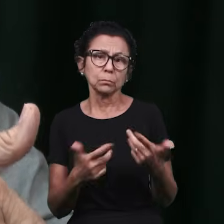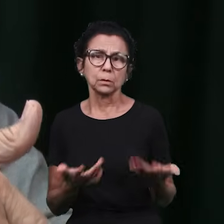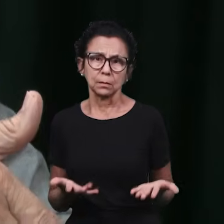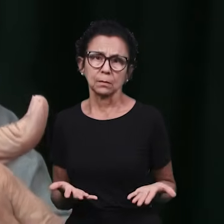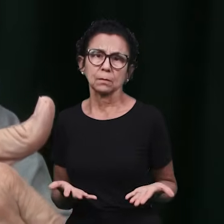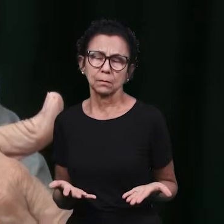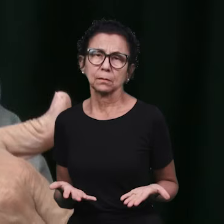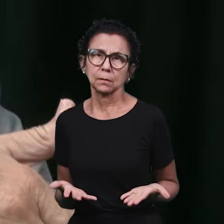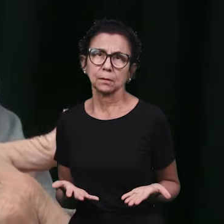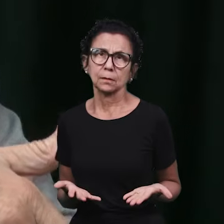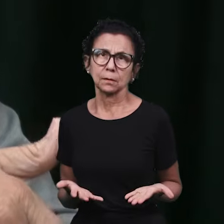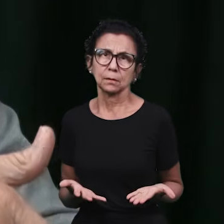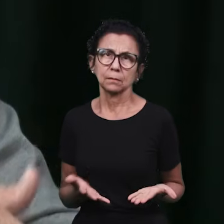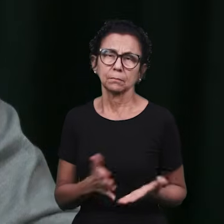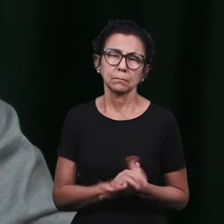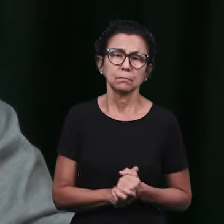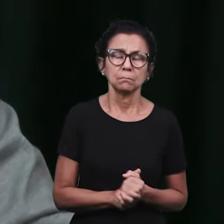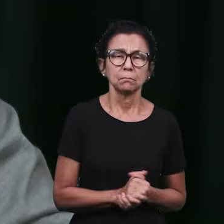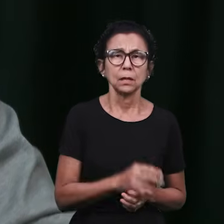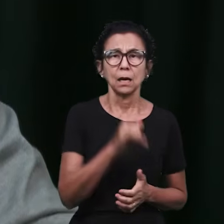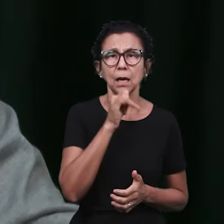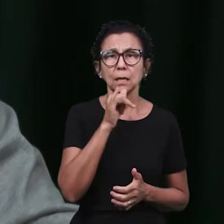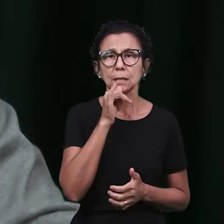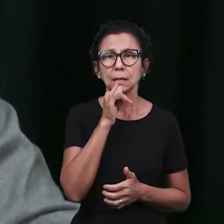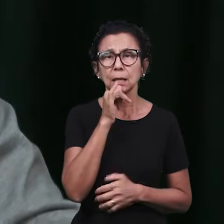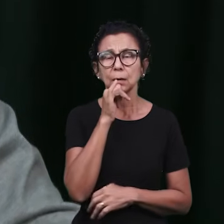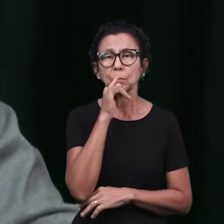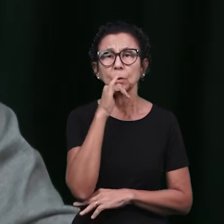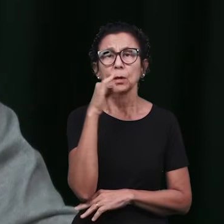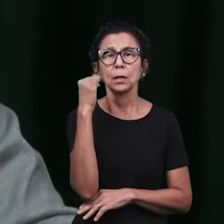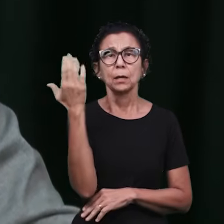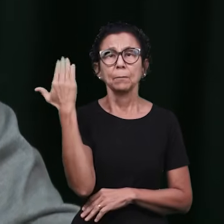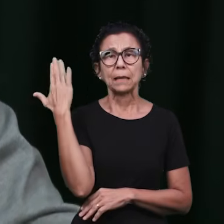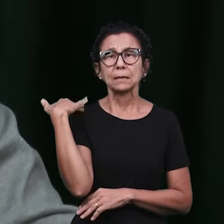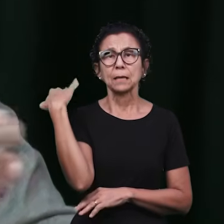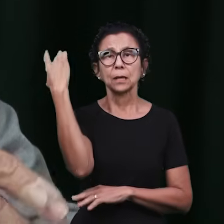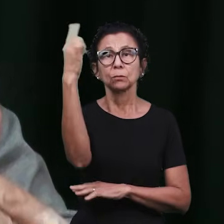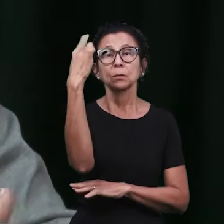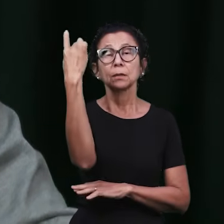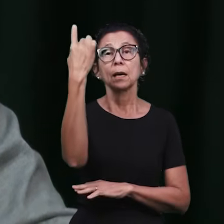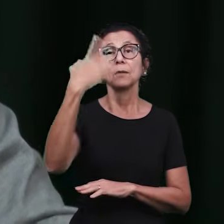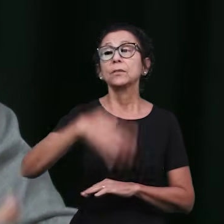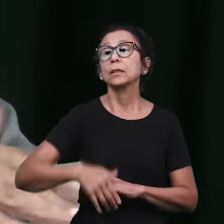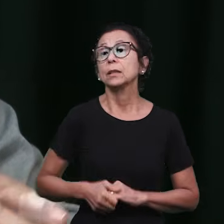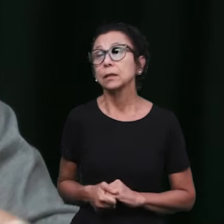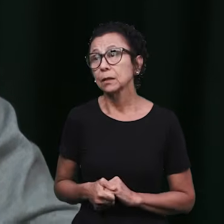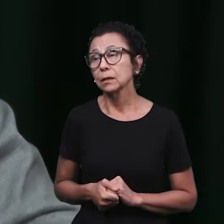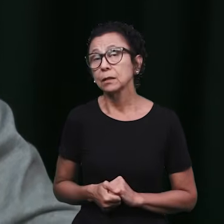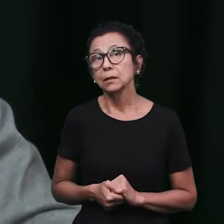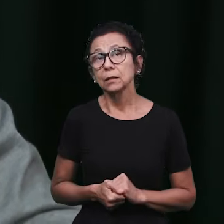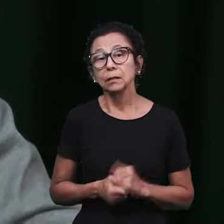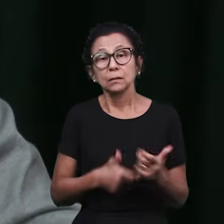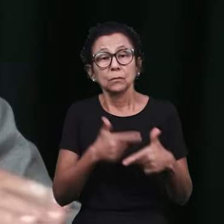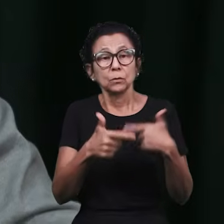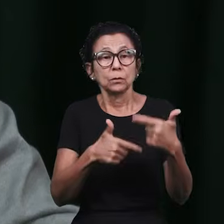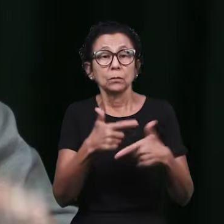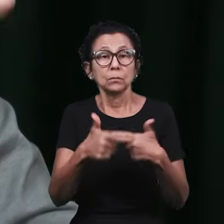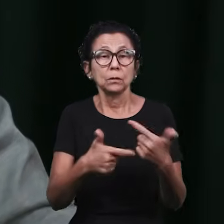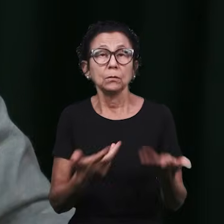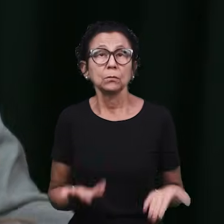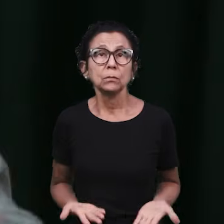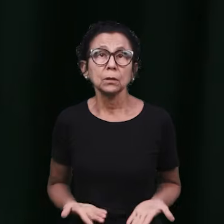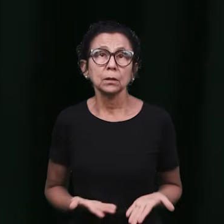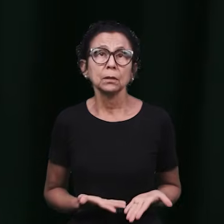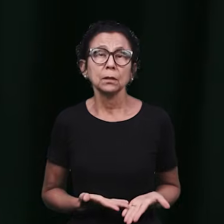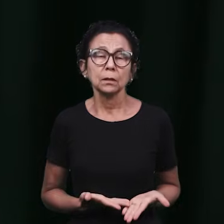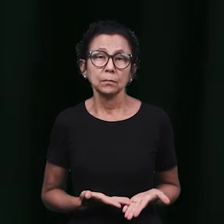vê desde Davi. Qual rei que No mundo tereis qual rei que aflições, teve né? menos luta que Davi? Foi o que teve mais luta. Mas o mais fiel foi o